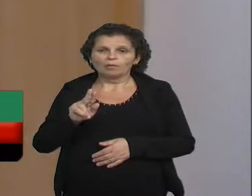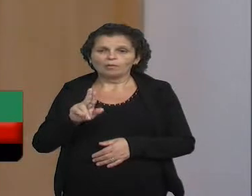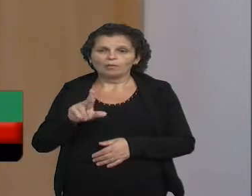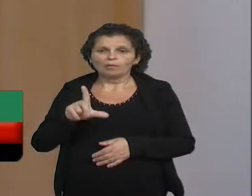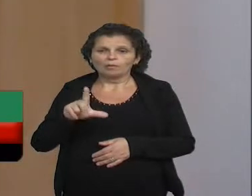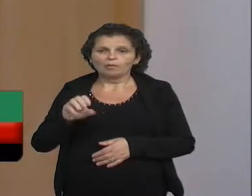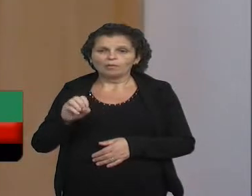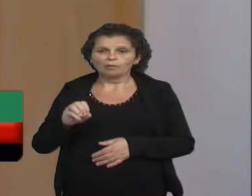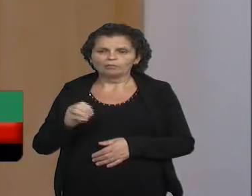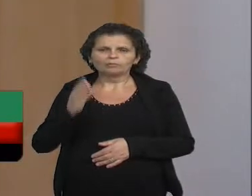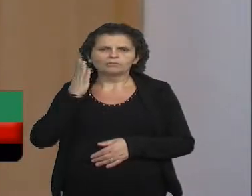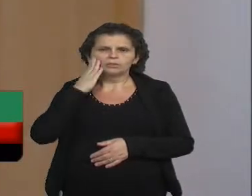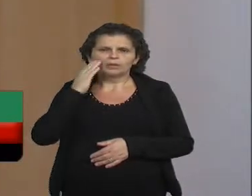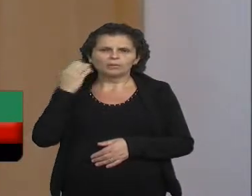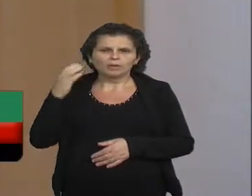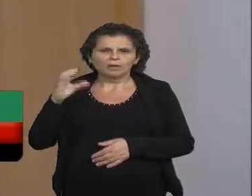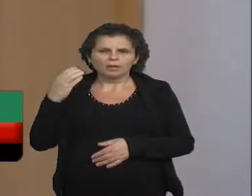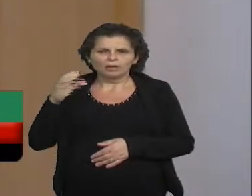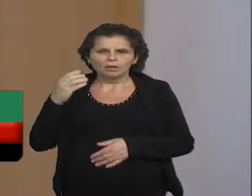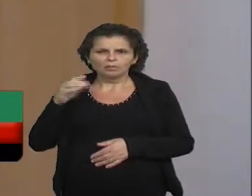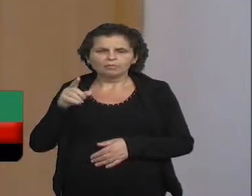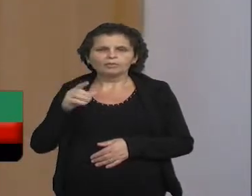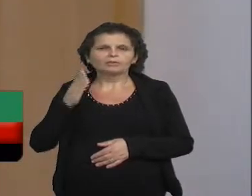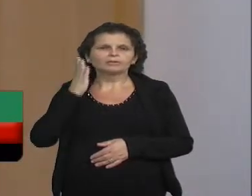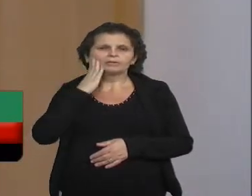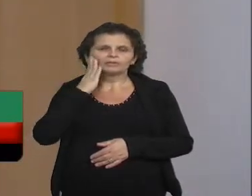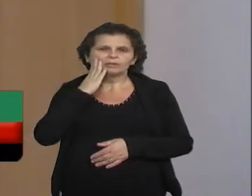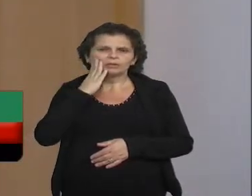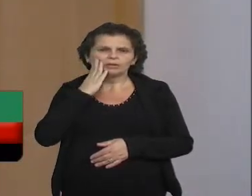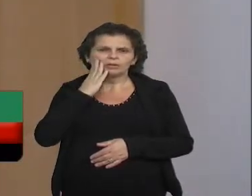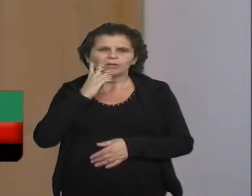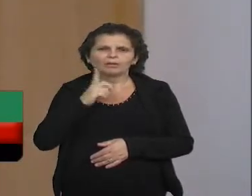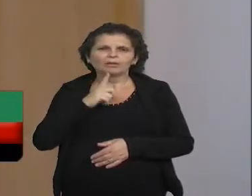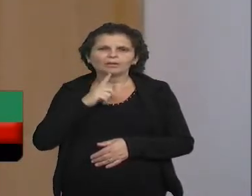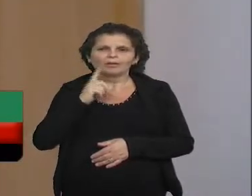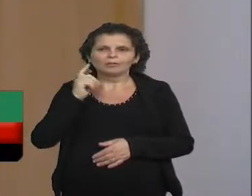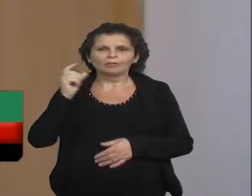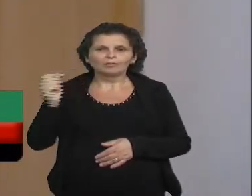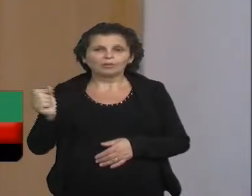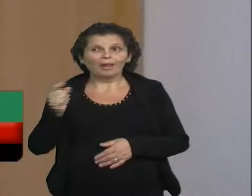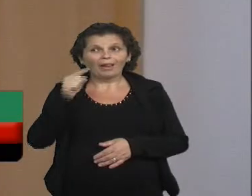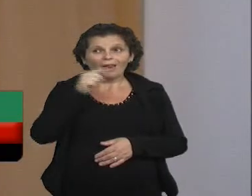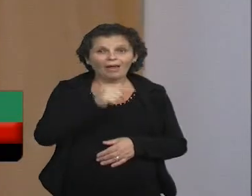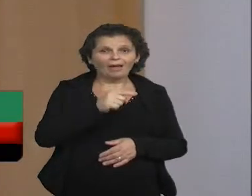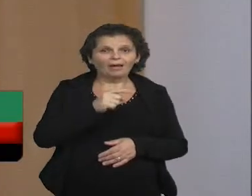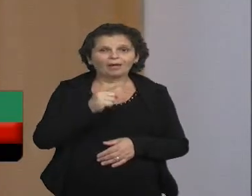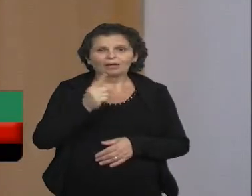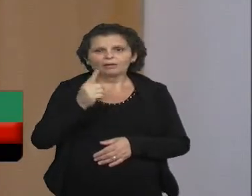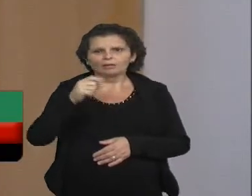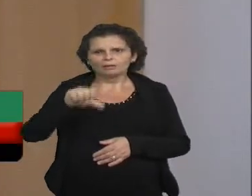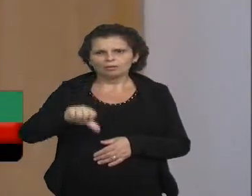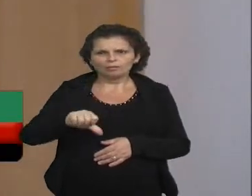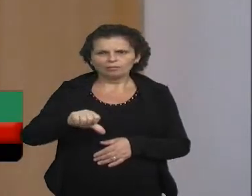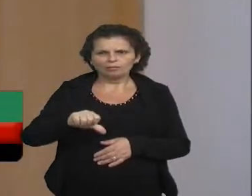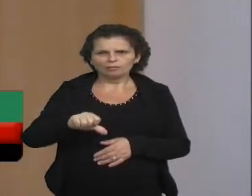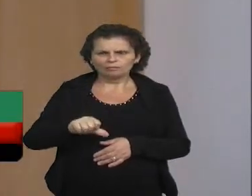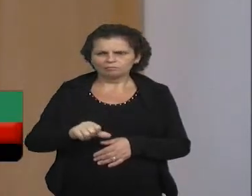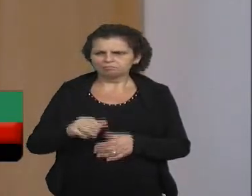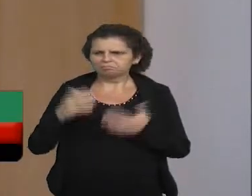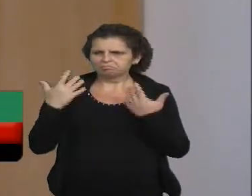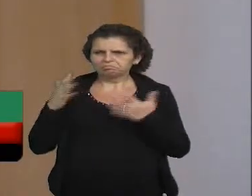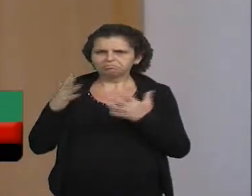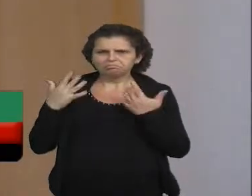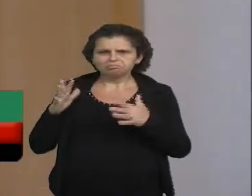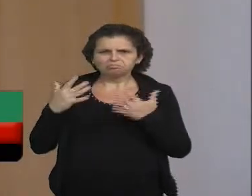em Carapicuíba, e eu estive com o Fabinho Reis, e ele falou, Pelé, tenho que ir embora, a sessão começa às 19 horas. Eu falei, meu, parabéns